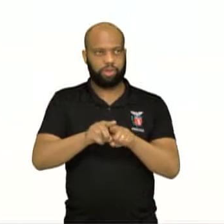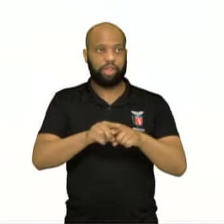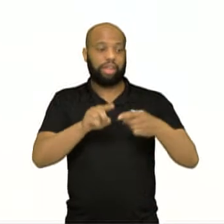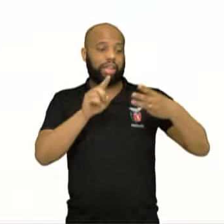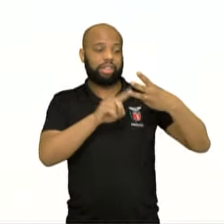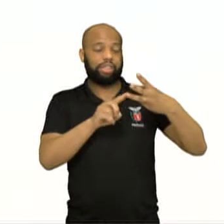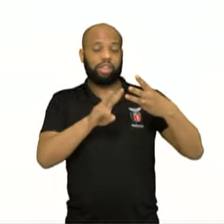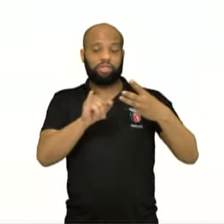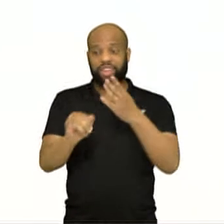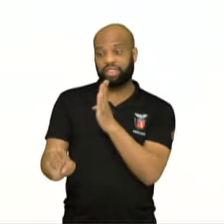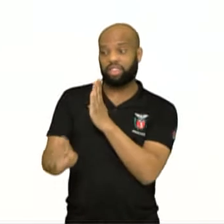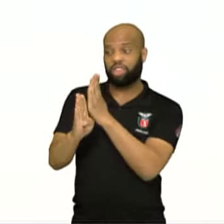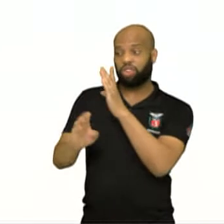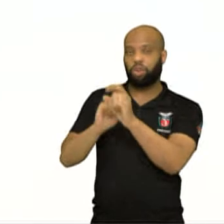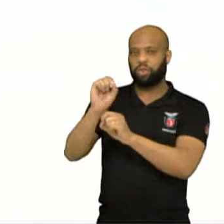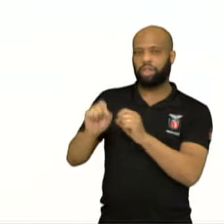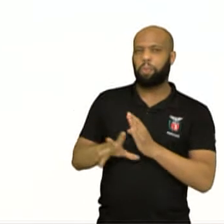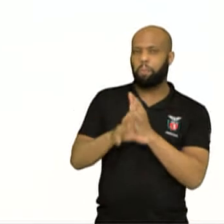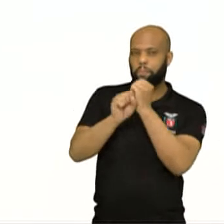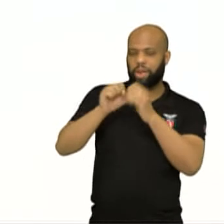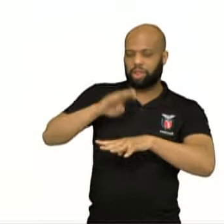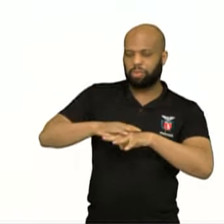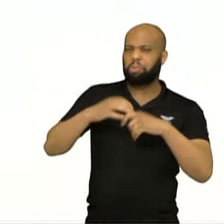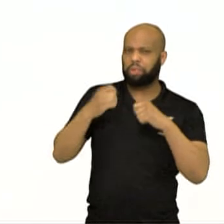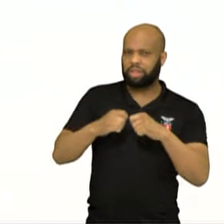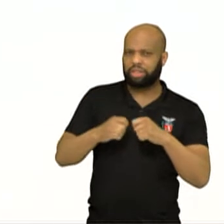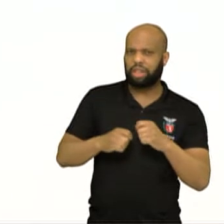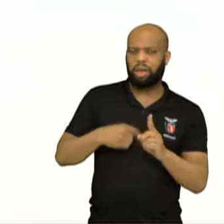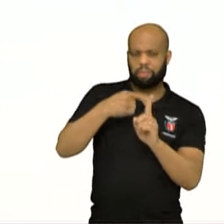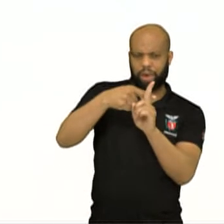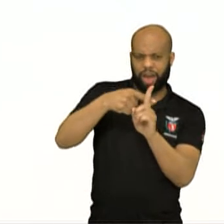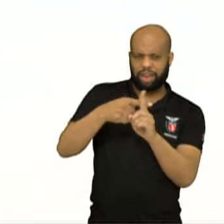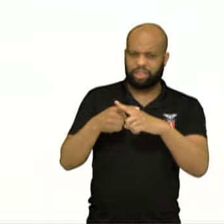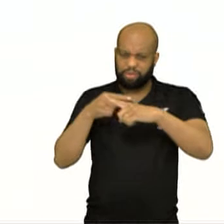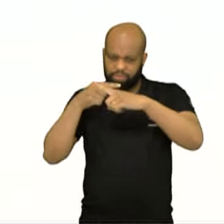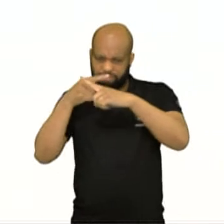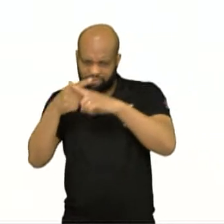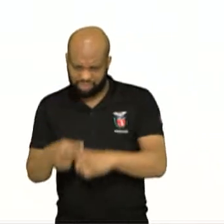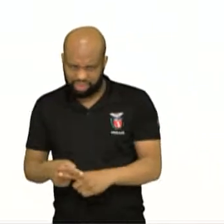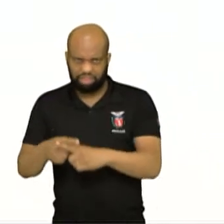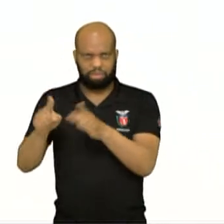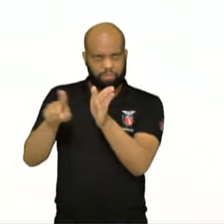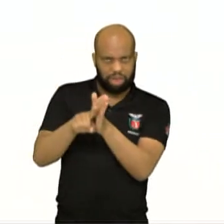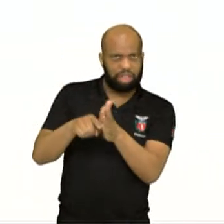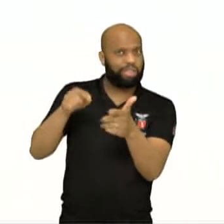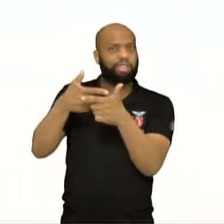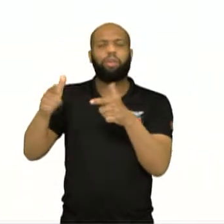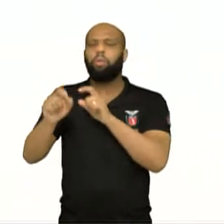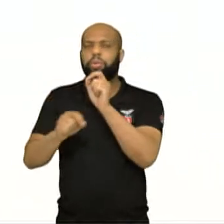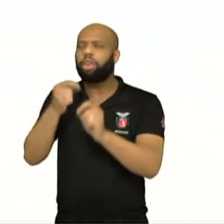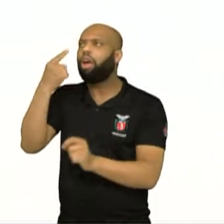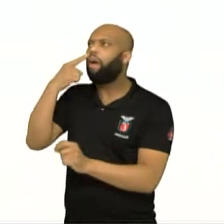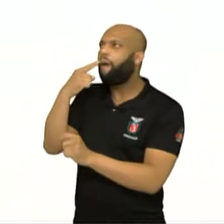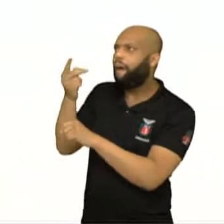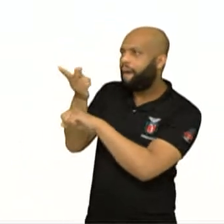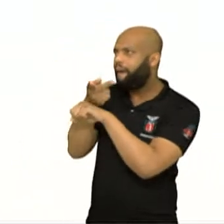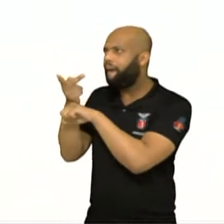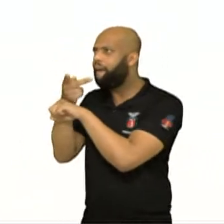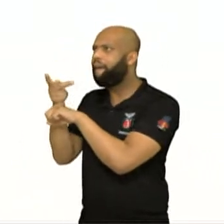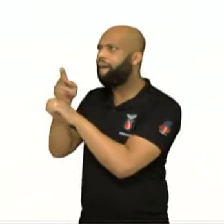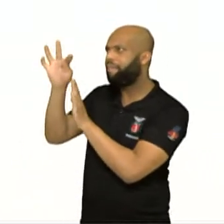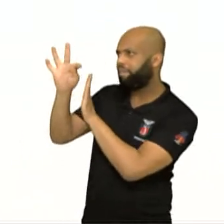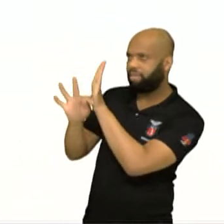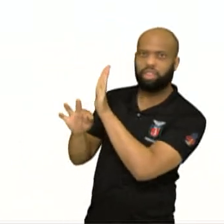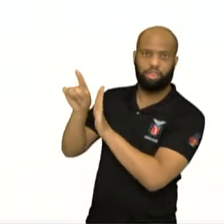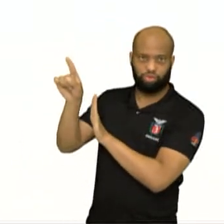as operações necessárias para responder e efetuá-las. É buscar ali no enunciado do exercício, no enunciado